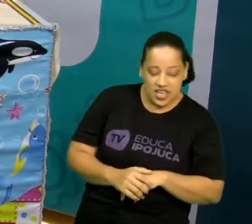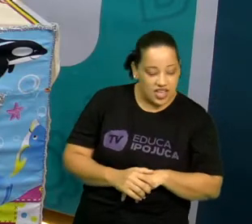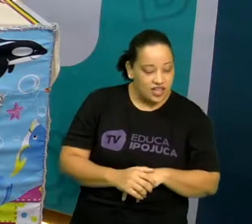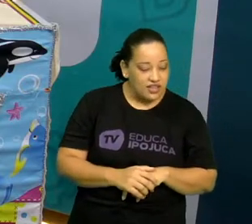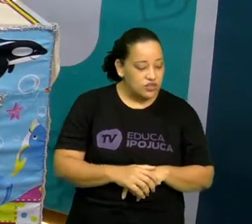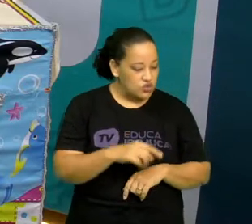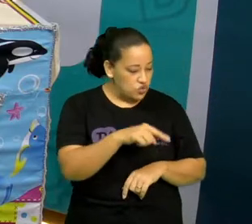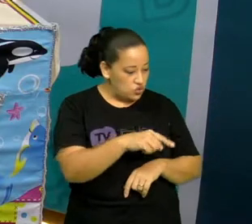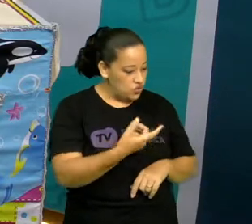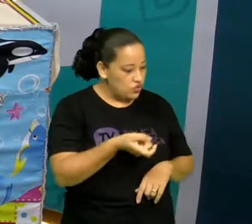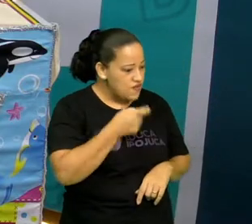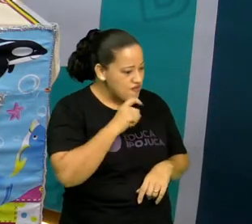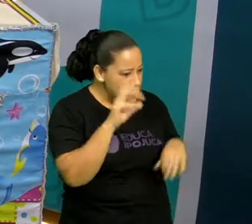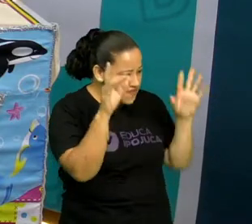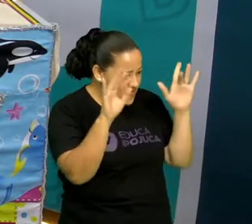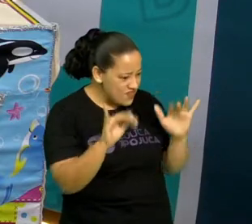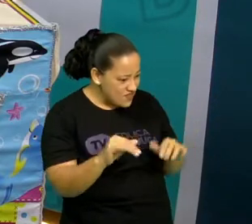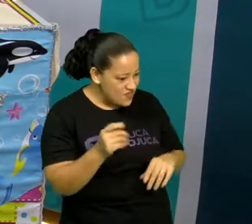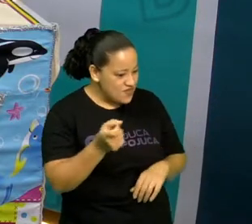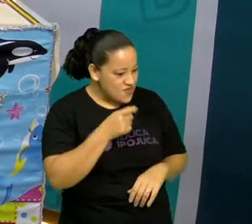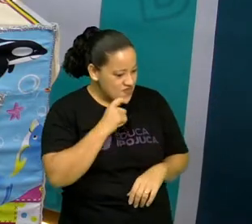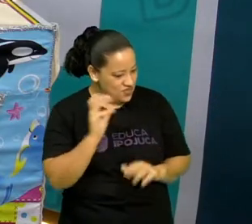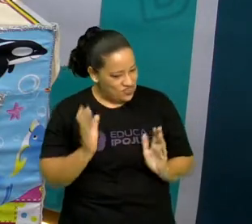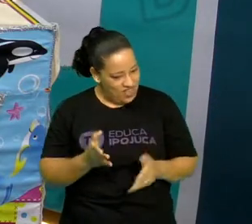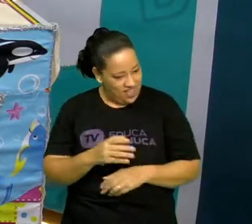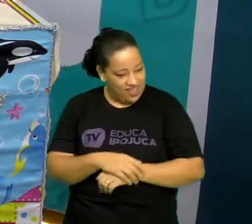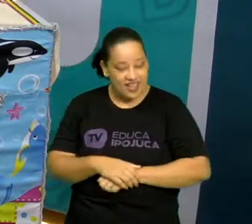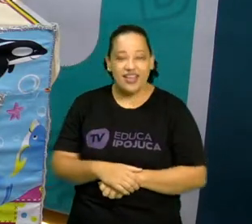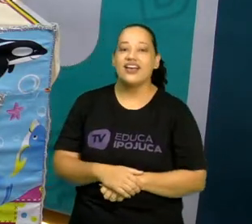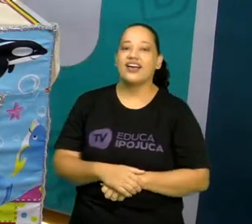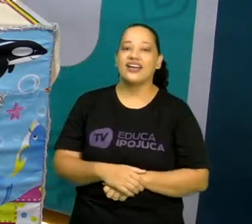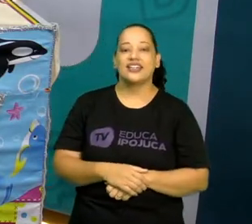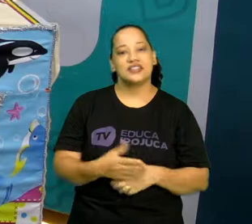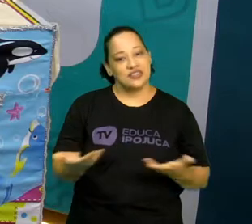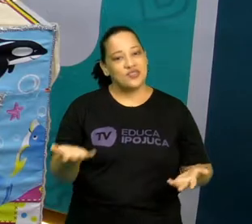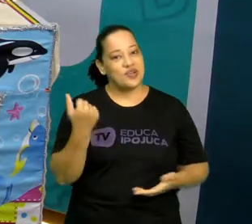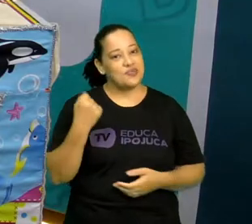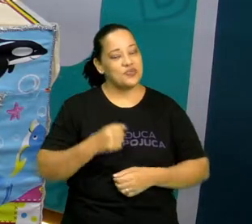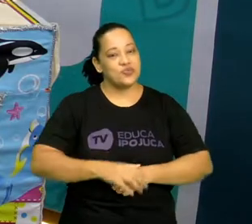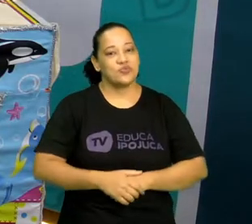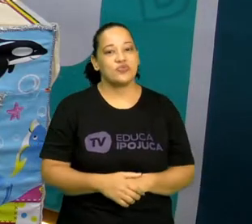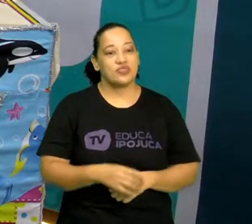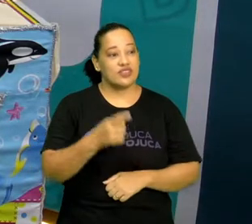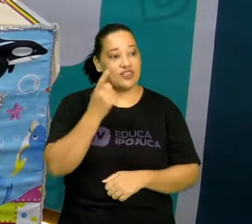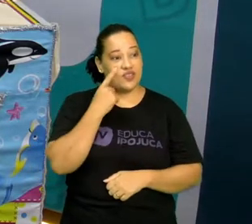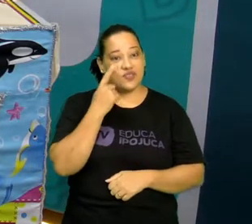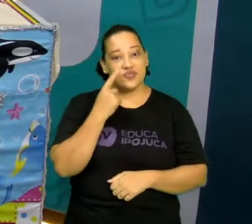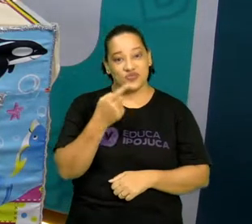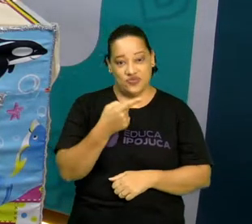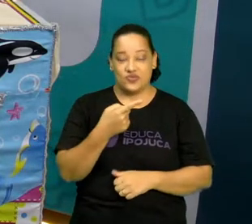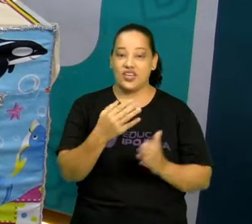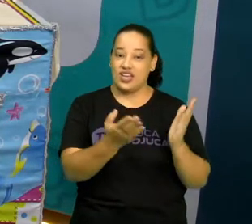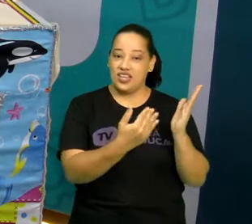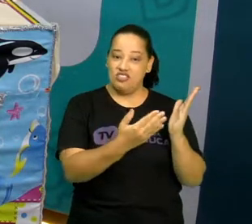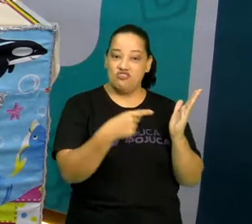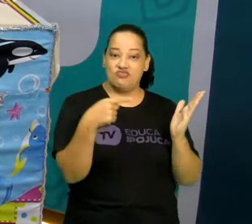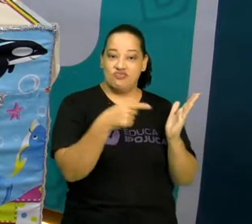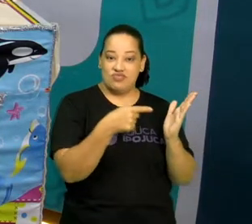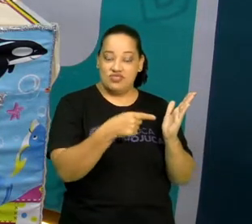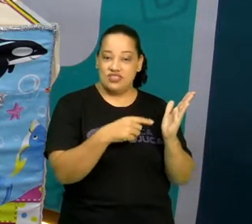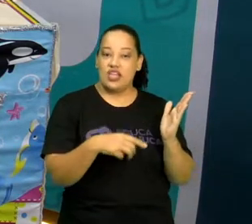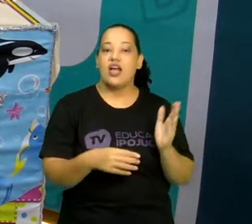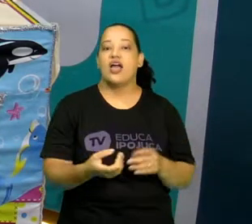frio. Ah, então vamos lá pra nossa história, certo? Uhum. Vamos lá. Então, olha só, criança. A história de hoje é